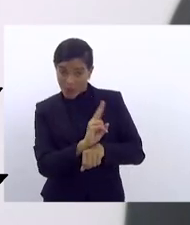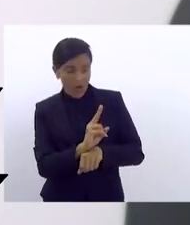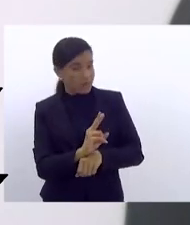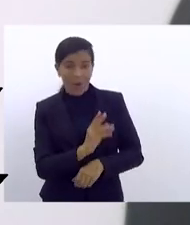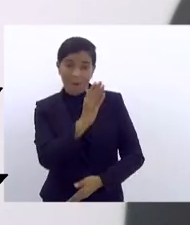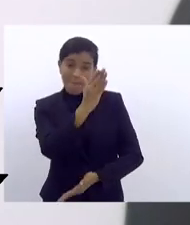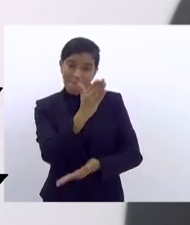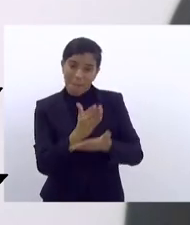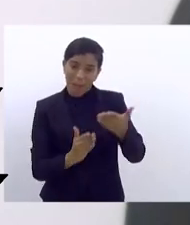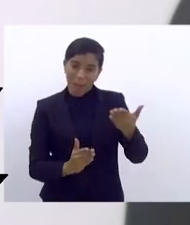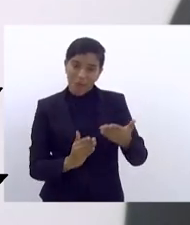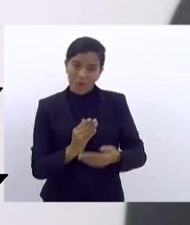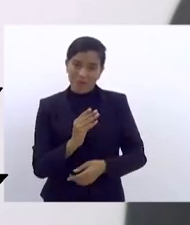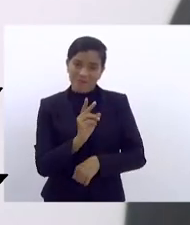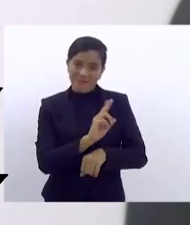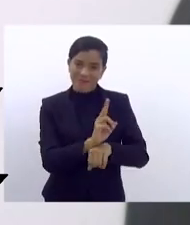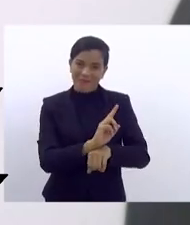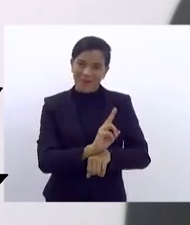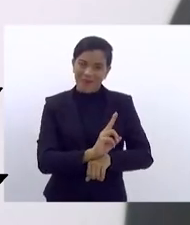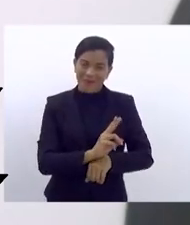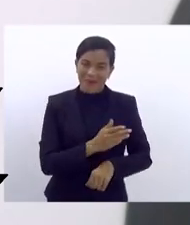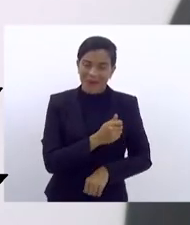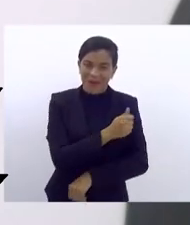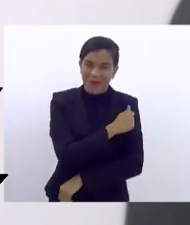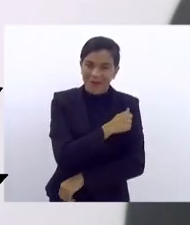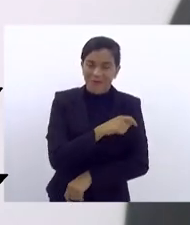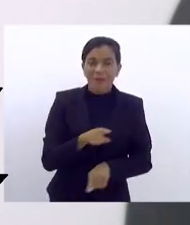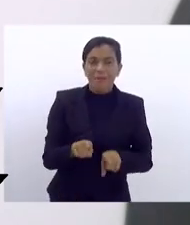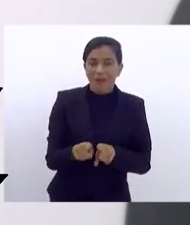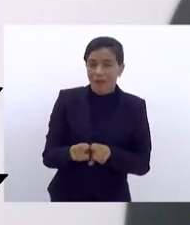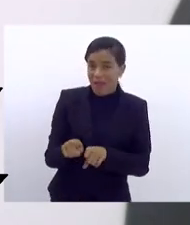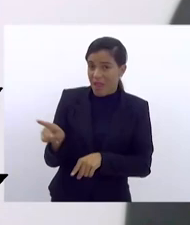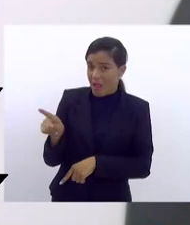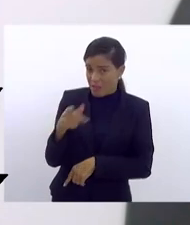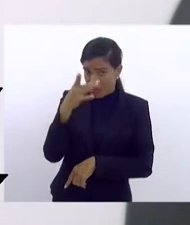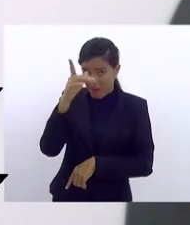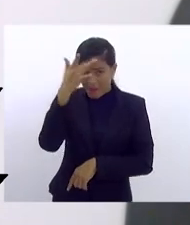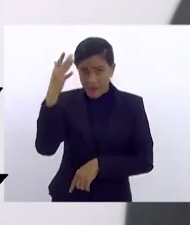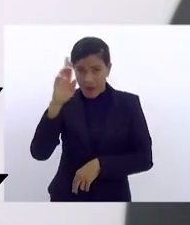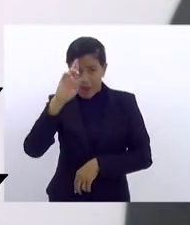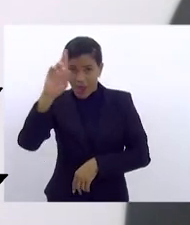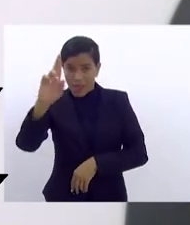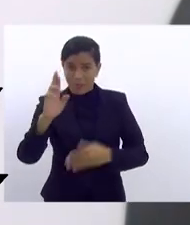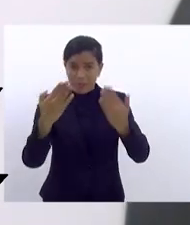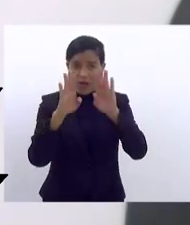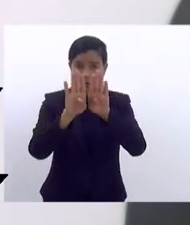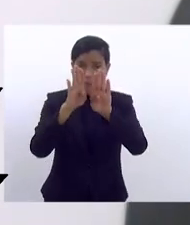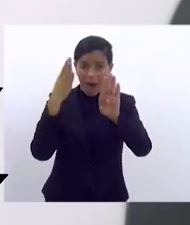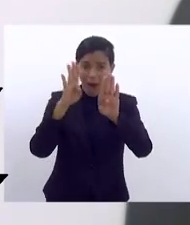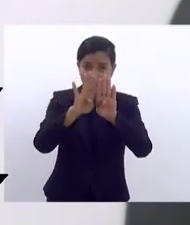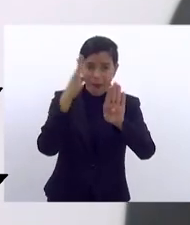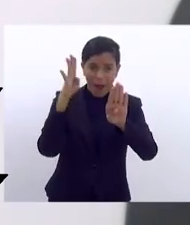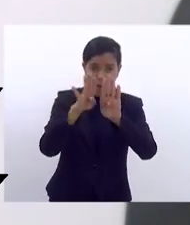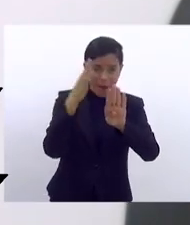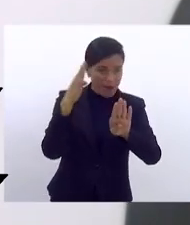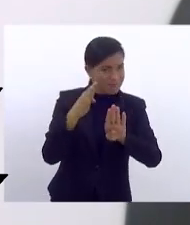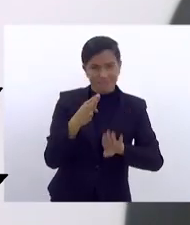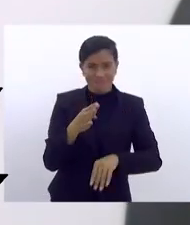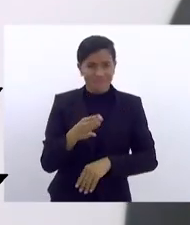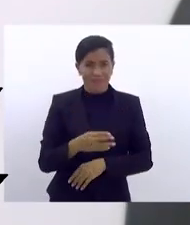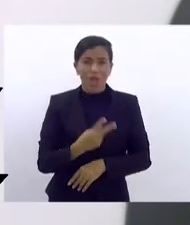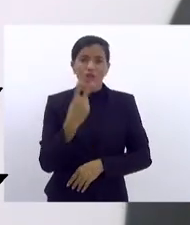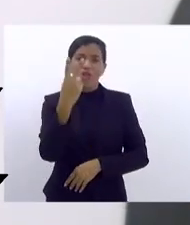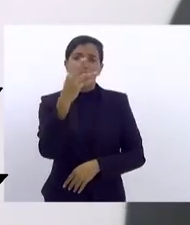estado do Rio de Janeiro a gente tem ausência de porteiros nas nossas escolas a gente tem porteiros com dois